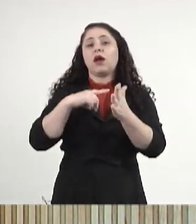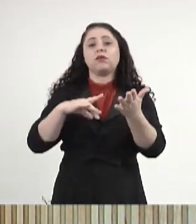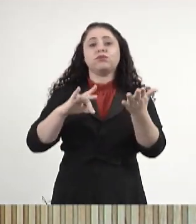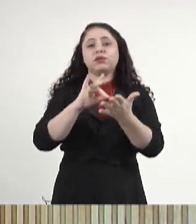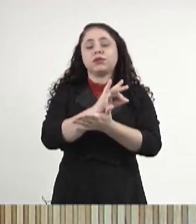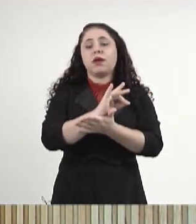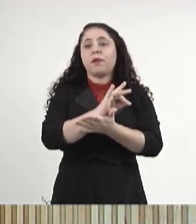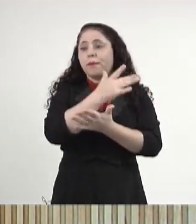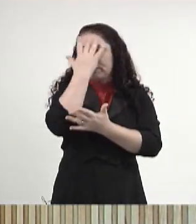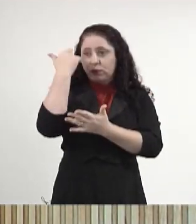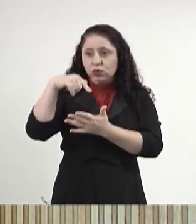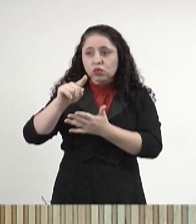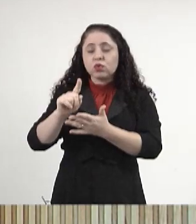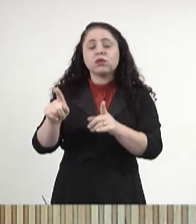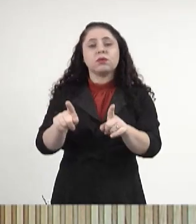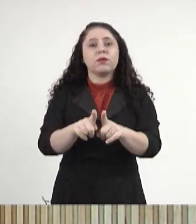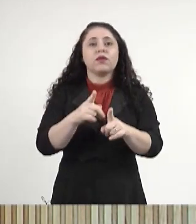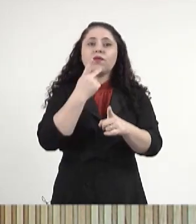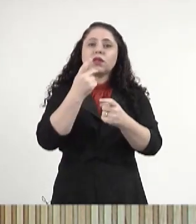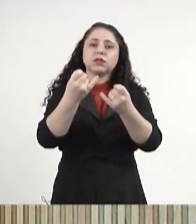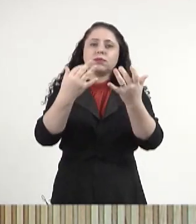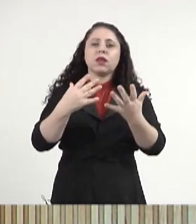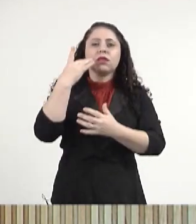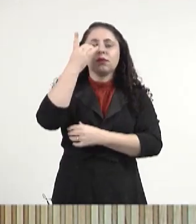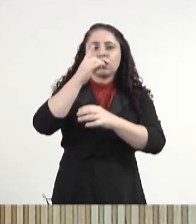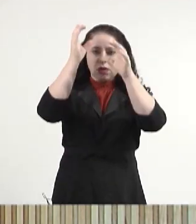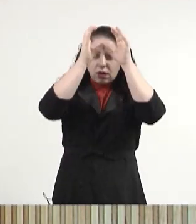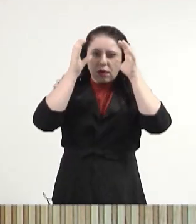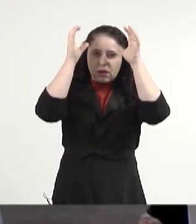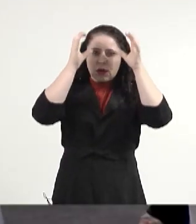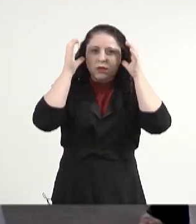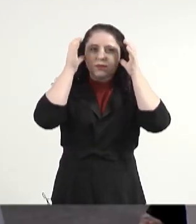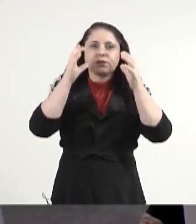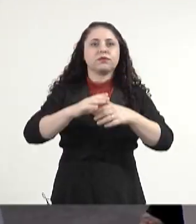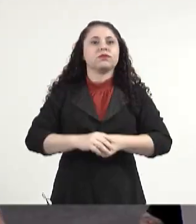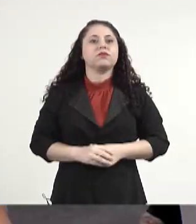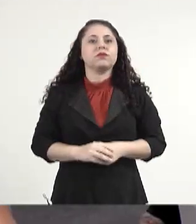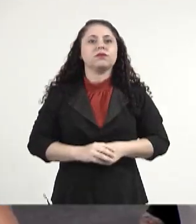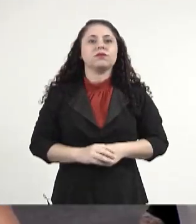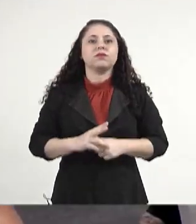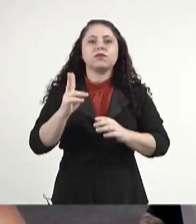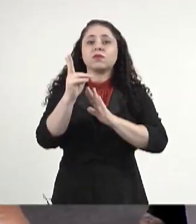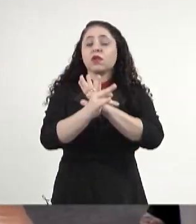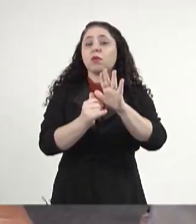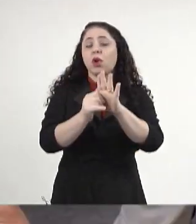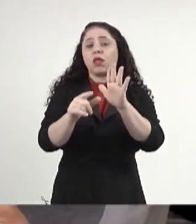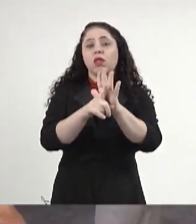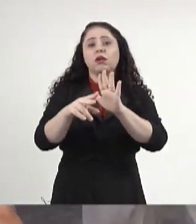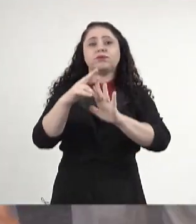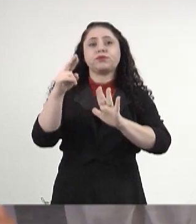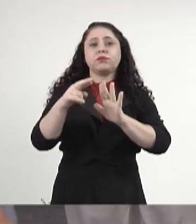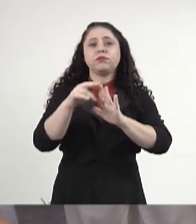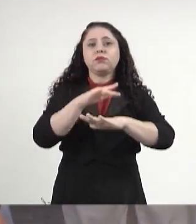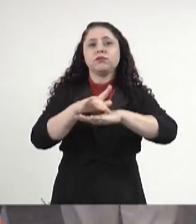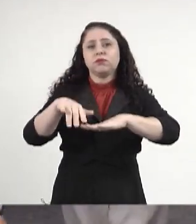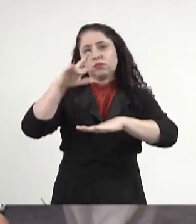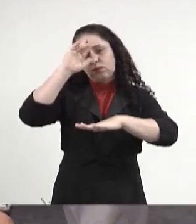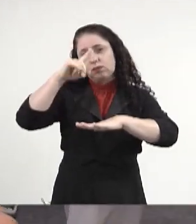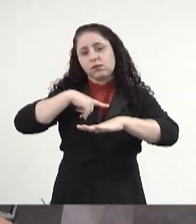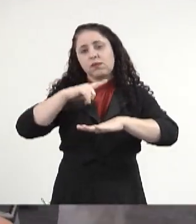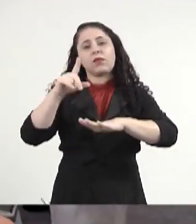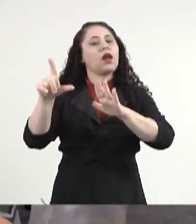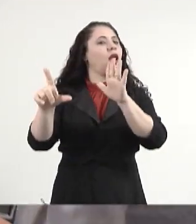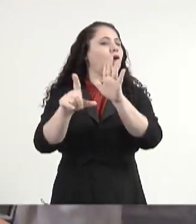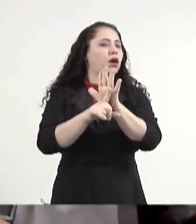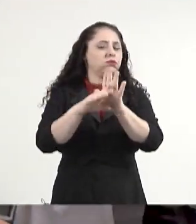passar a valer para os contribuintes. Vamos conferir então a fala do deputado Caravina. É um projeto de resolução da mesa de diretores,